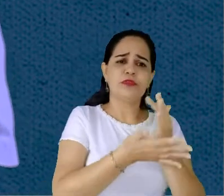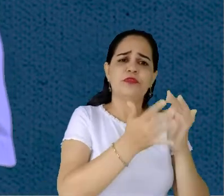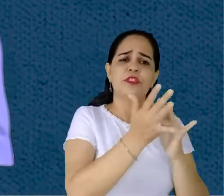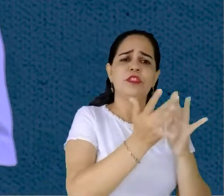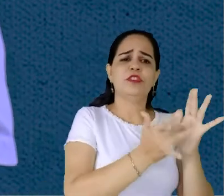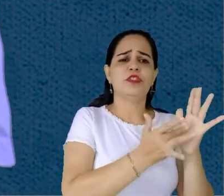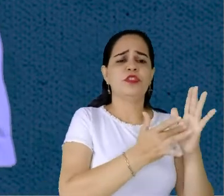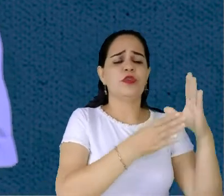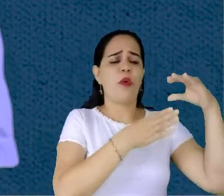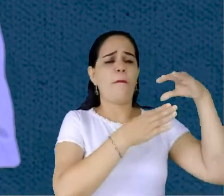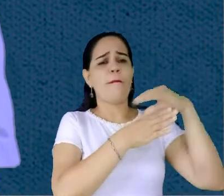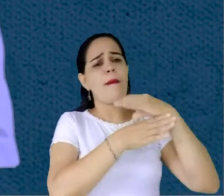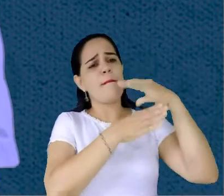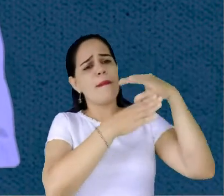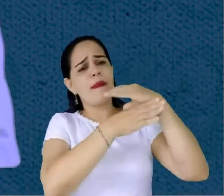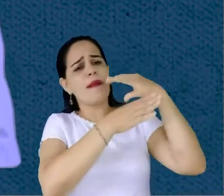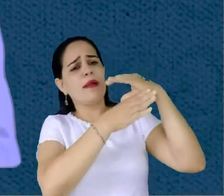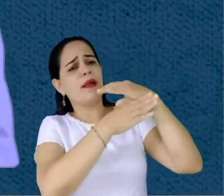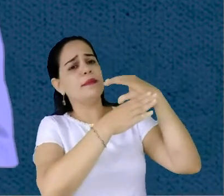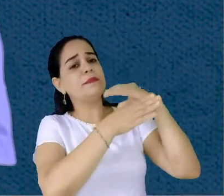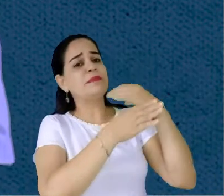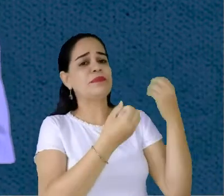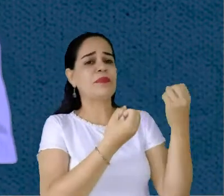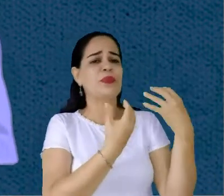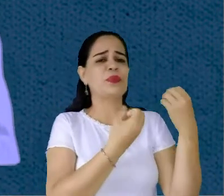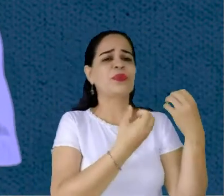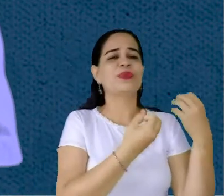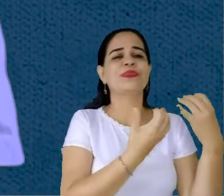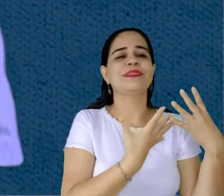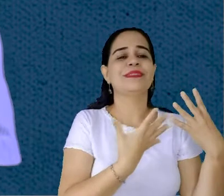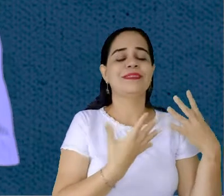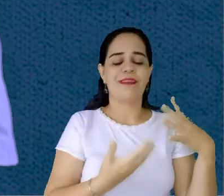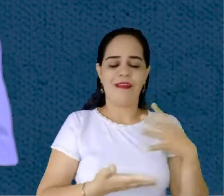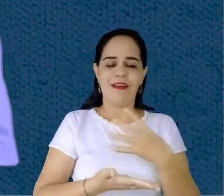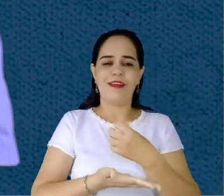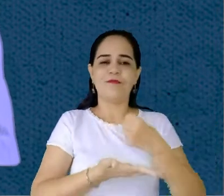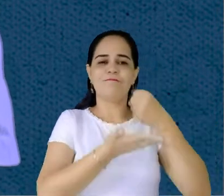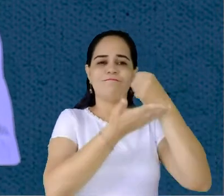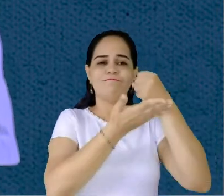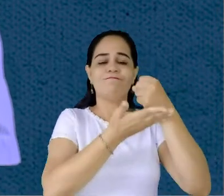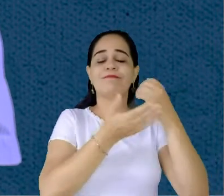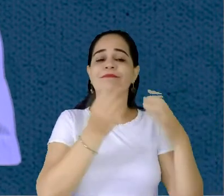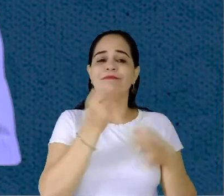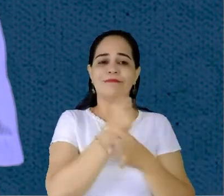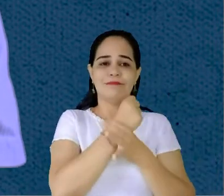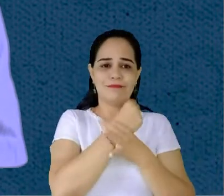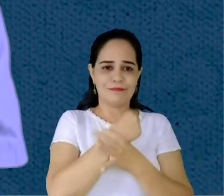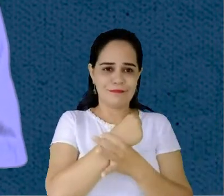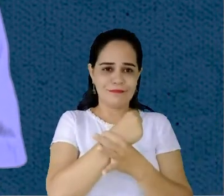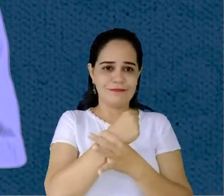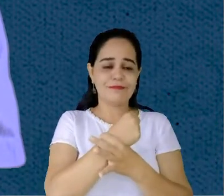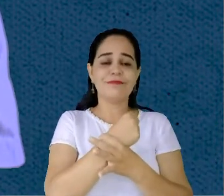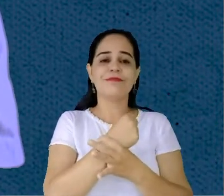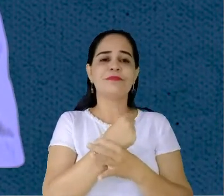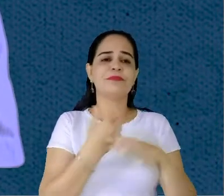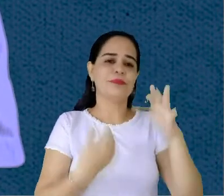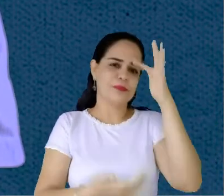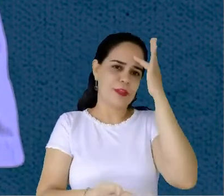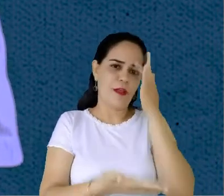fé, o próprio Jesus nos adverte, se tivermos fé, a nossa salvação está